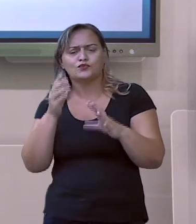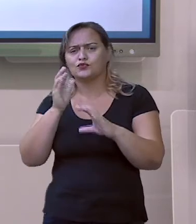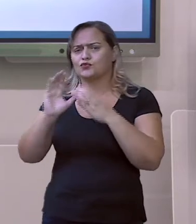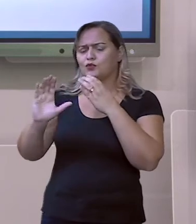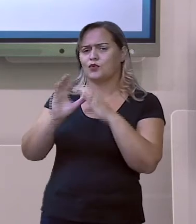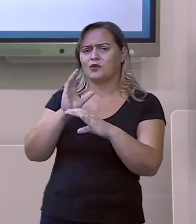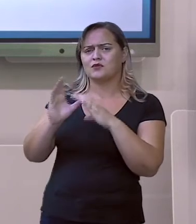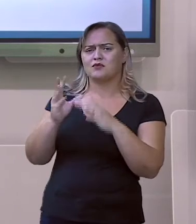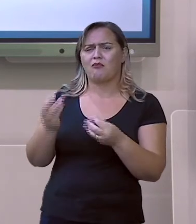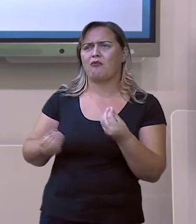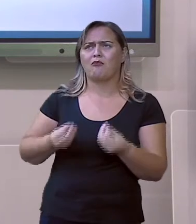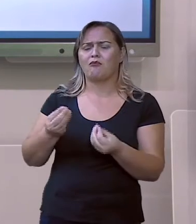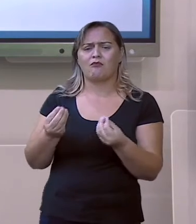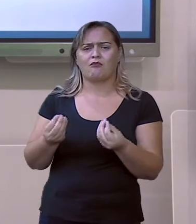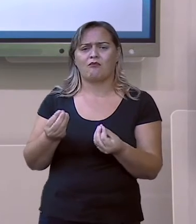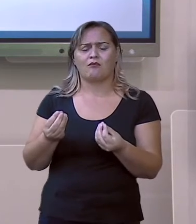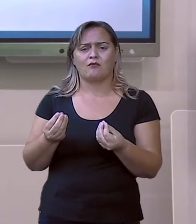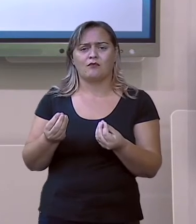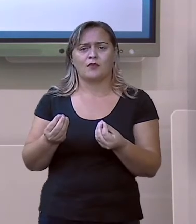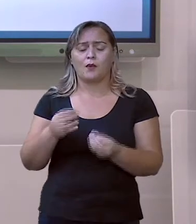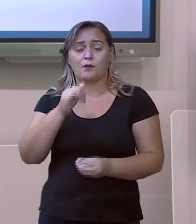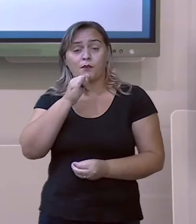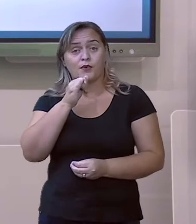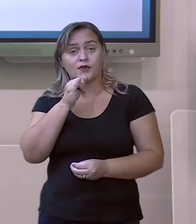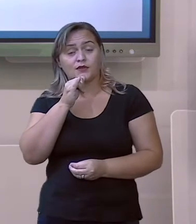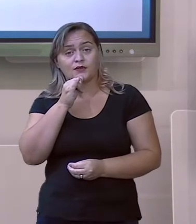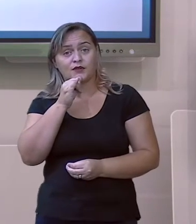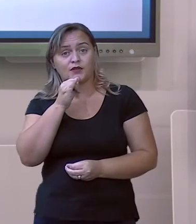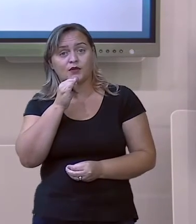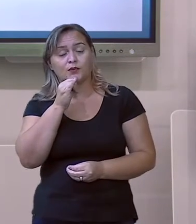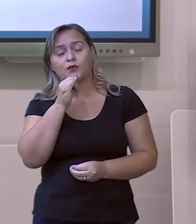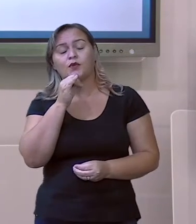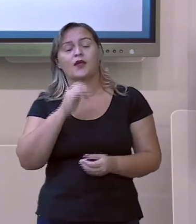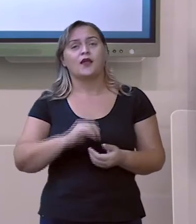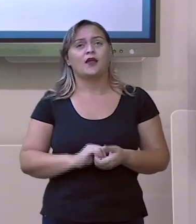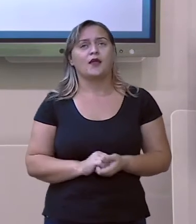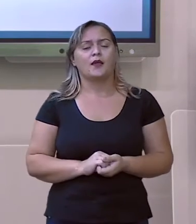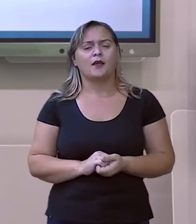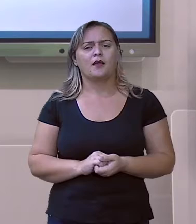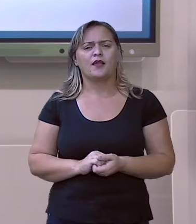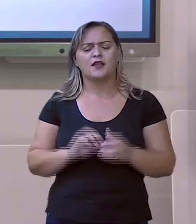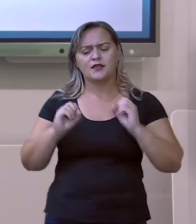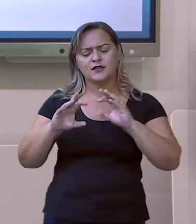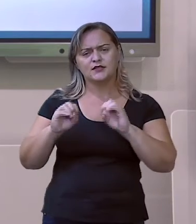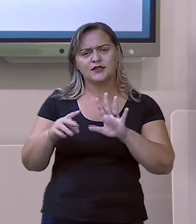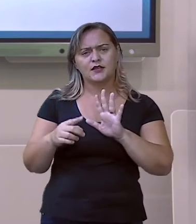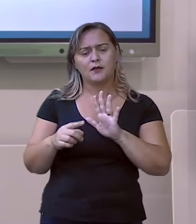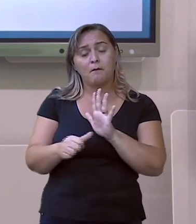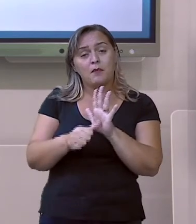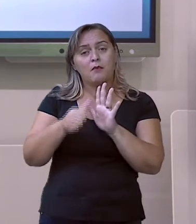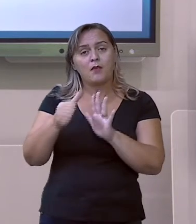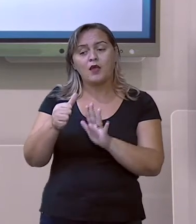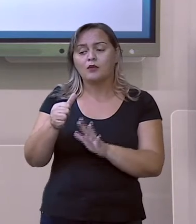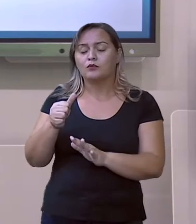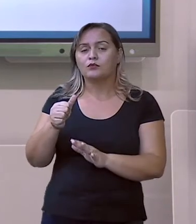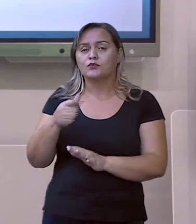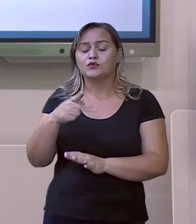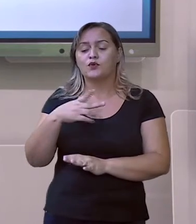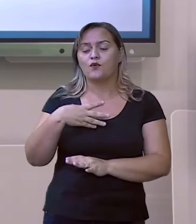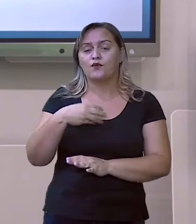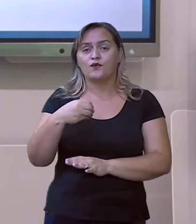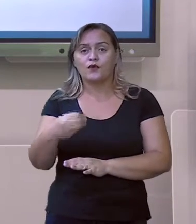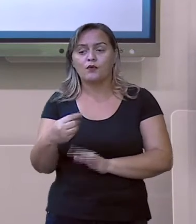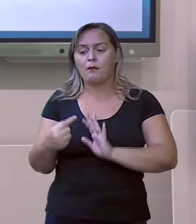que sistema é esse, Ensine primeiro o seu filho a apontar para o objeto que ele quer. Ensine a te mostrar figuras, ensine a te levar